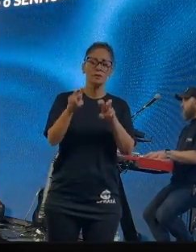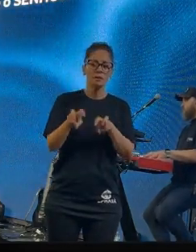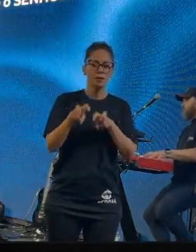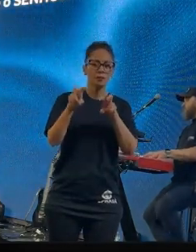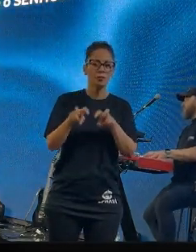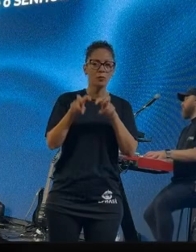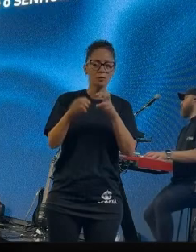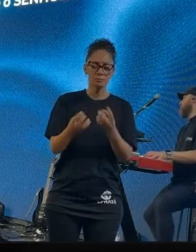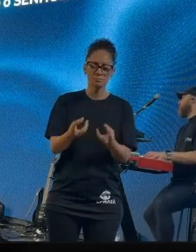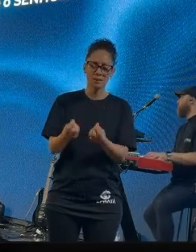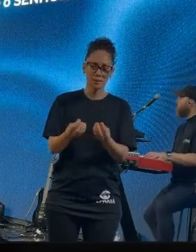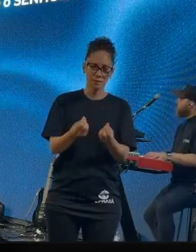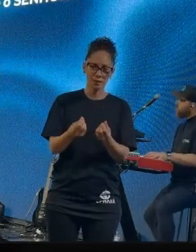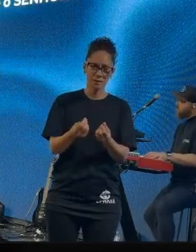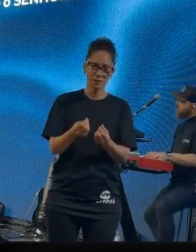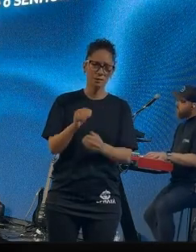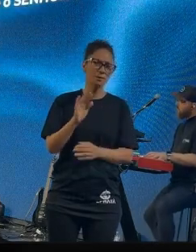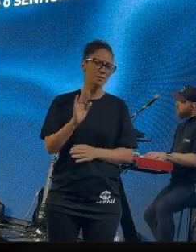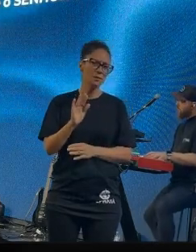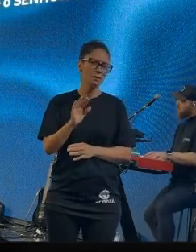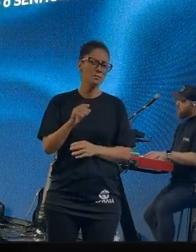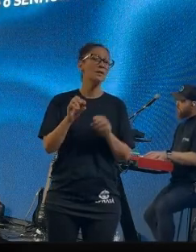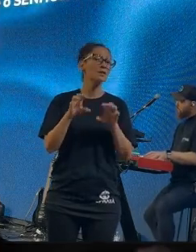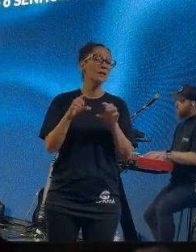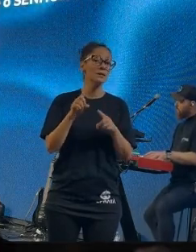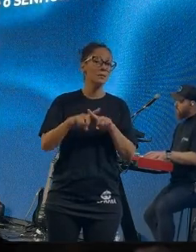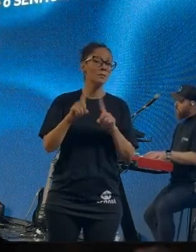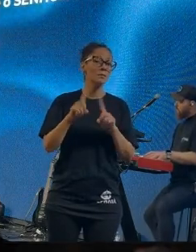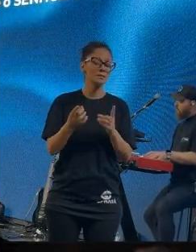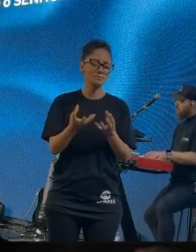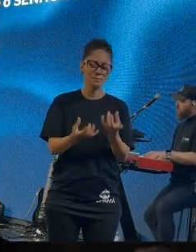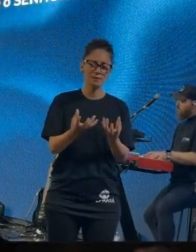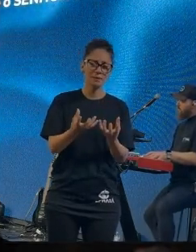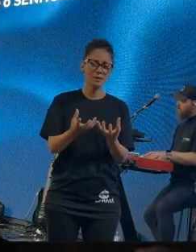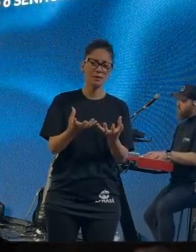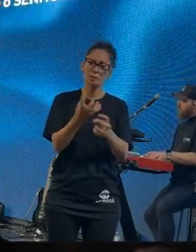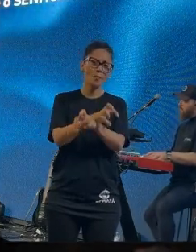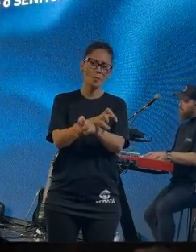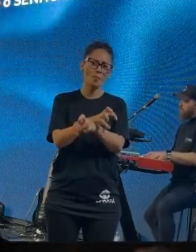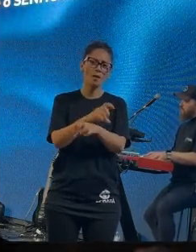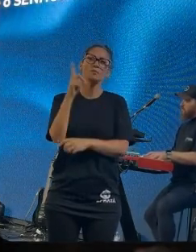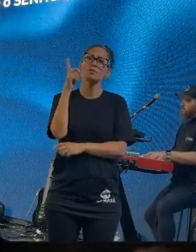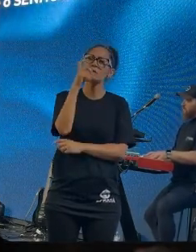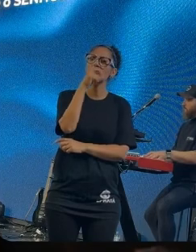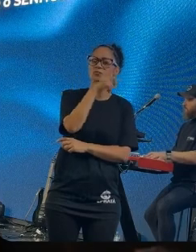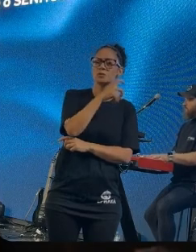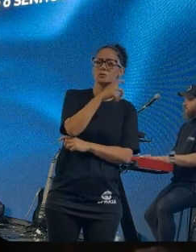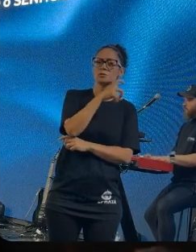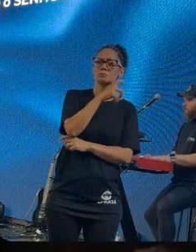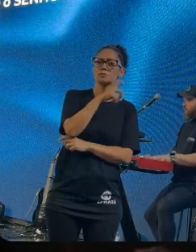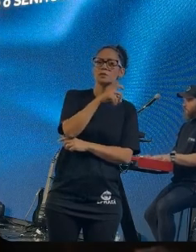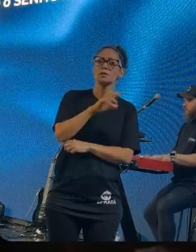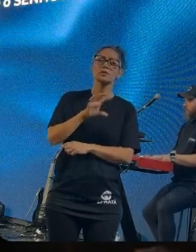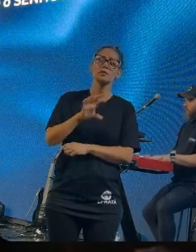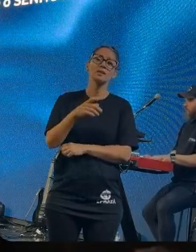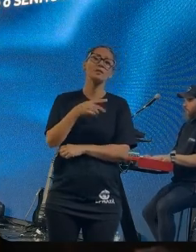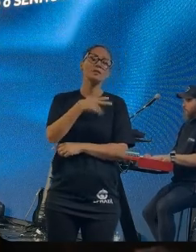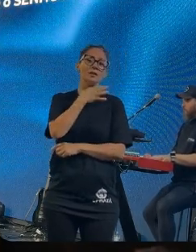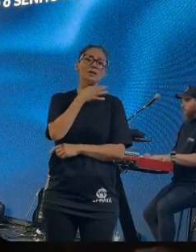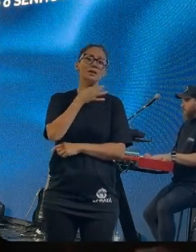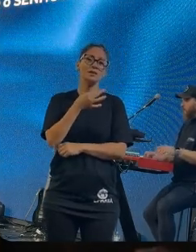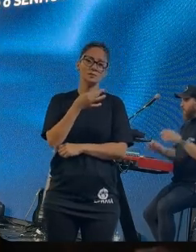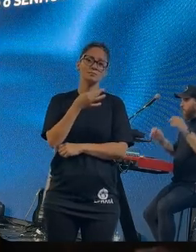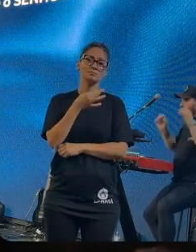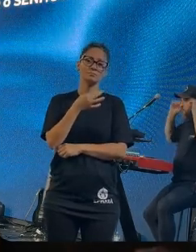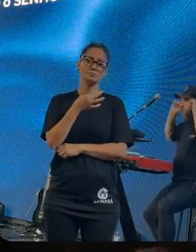seca? A terra não era difícil? Não estava em crise? Não